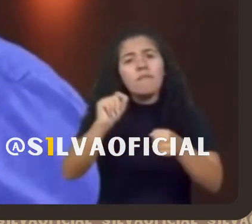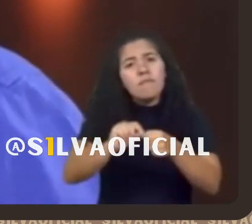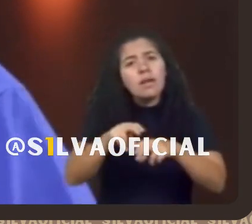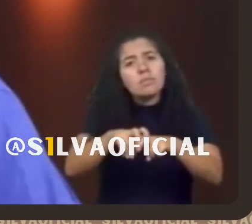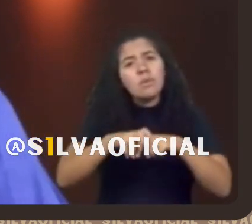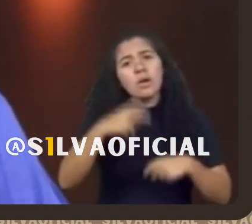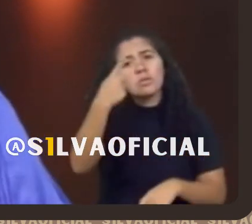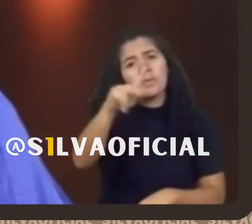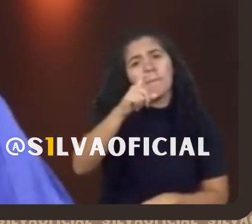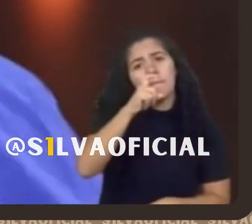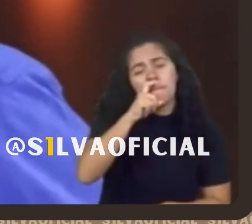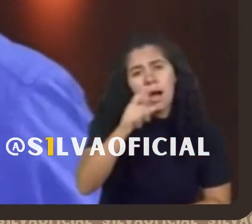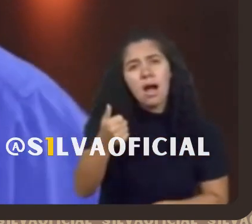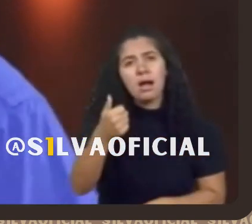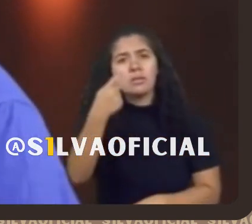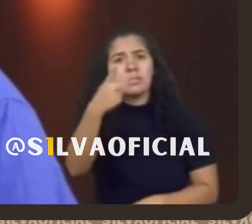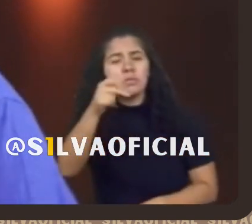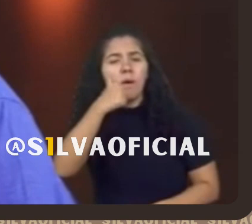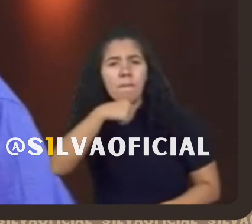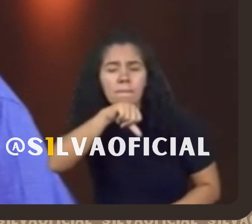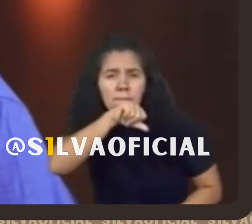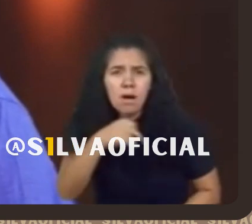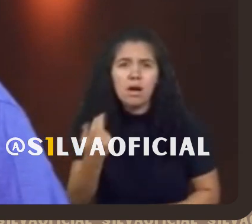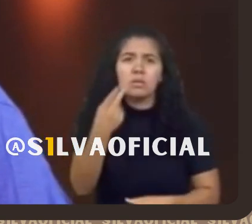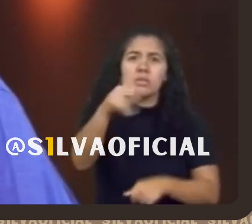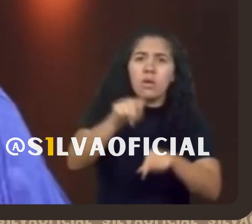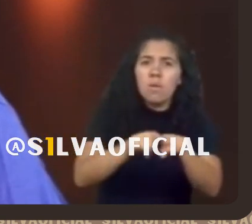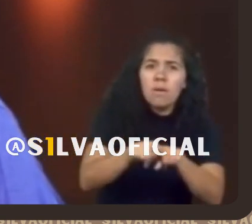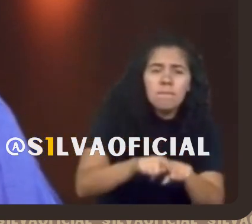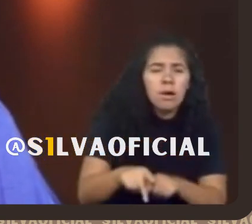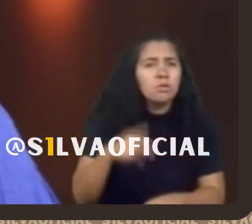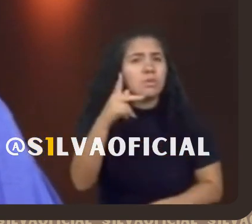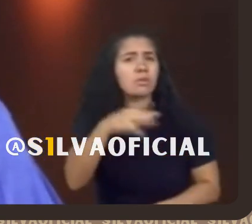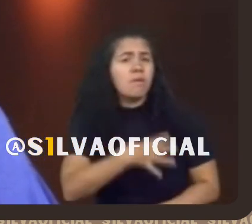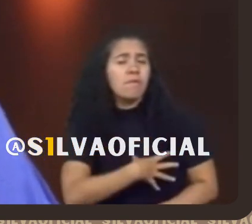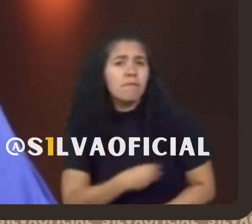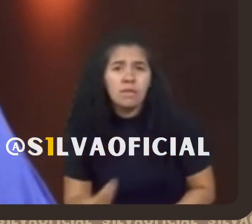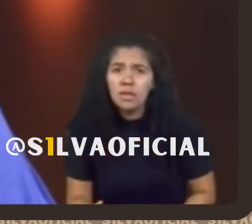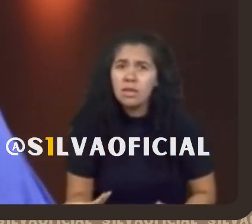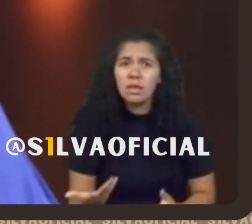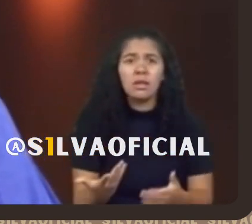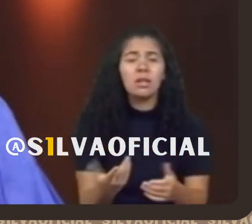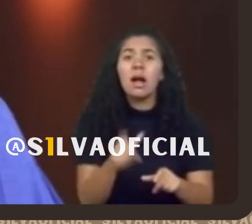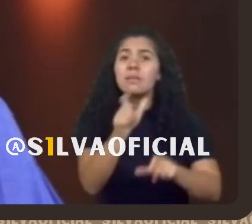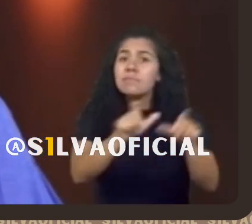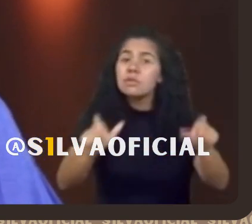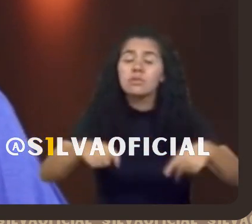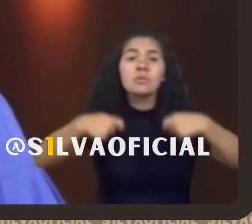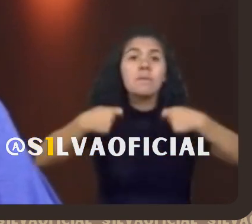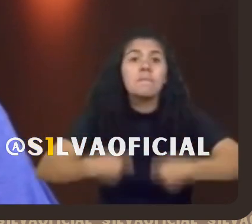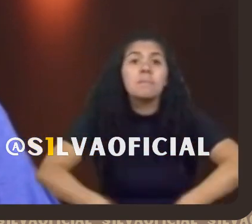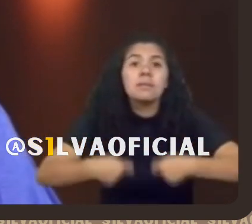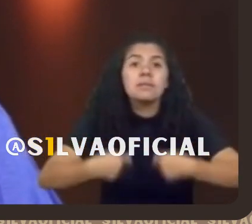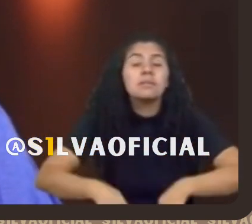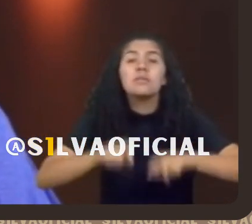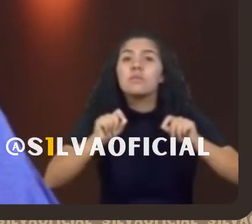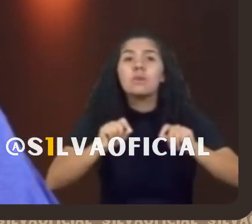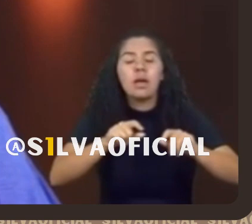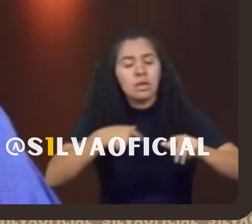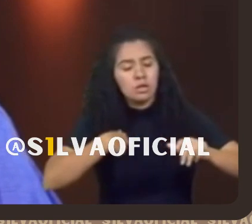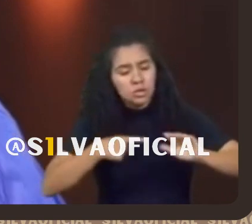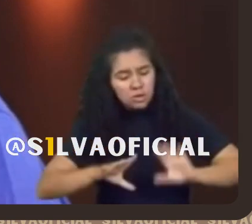pelo seu irmão mais novo pelo seu filho as pessoas estão precisando de gestos de ousadia